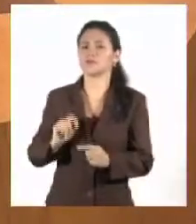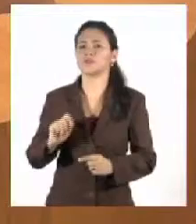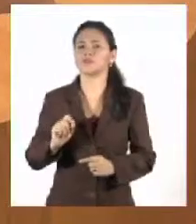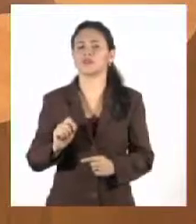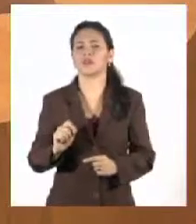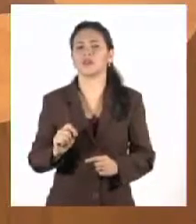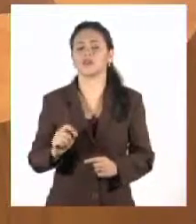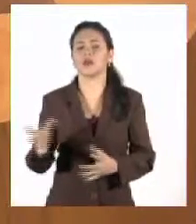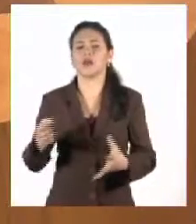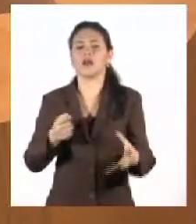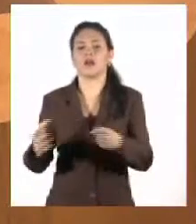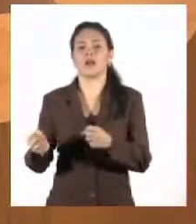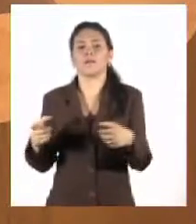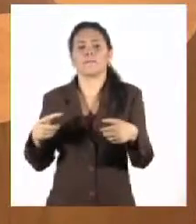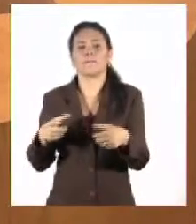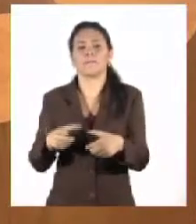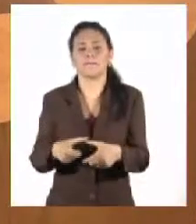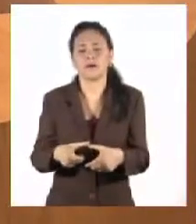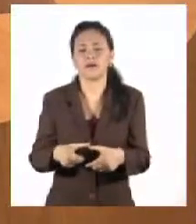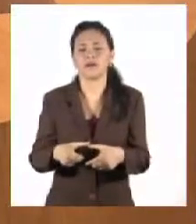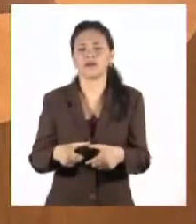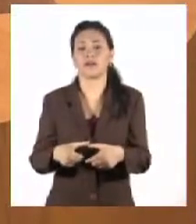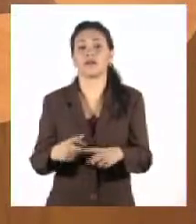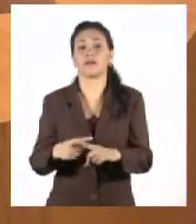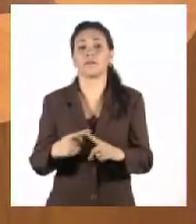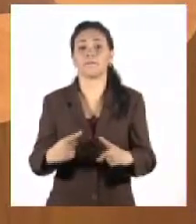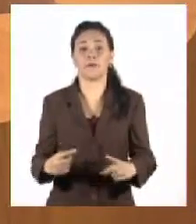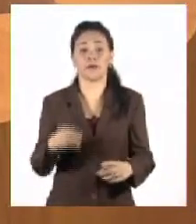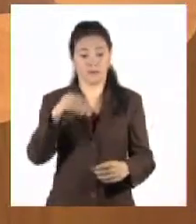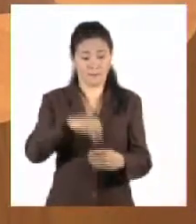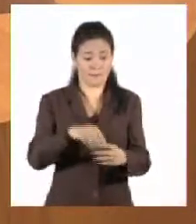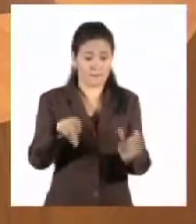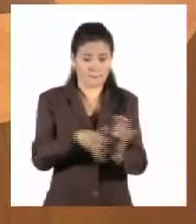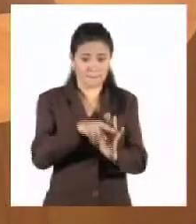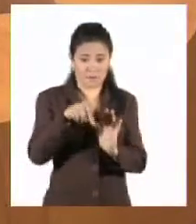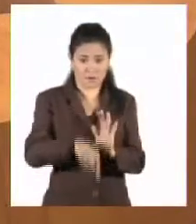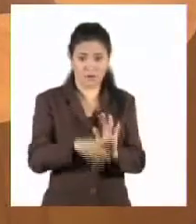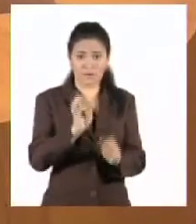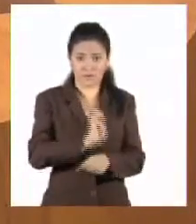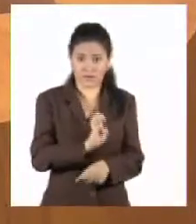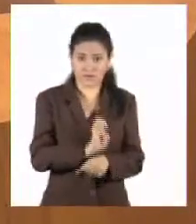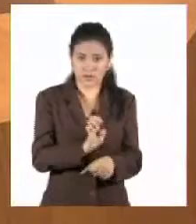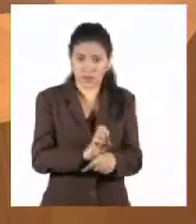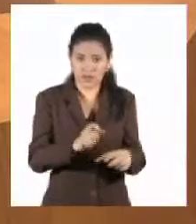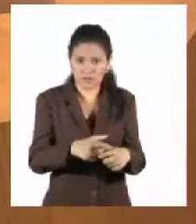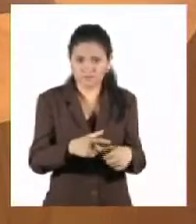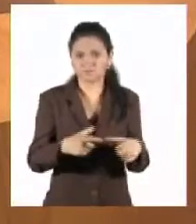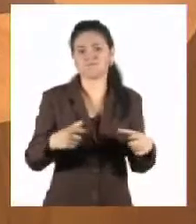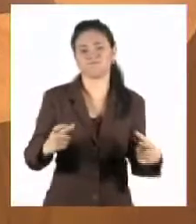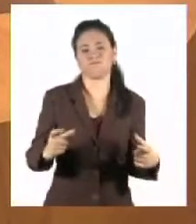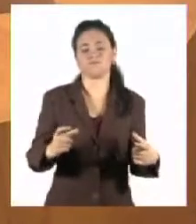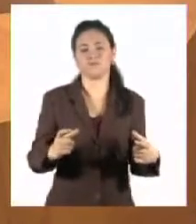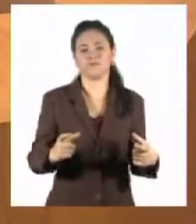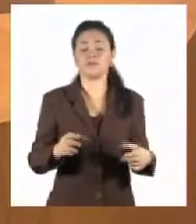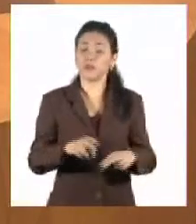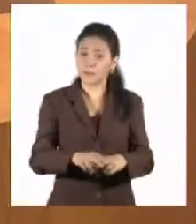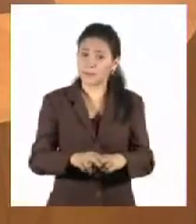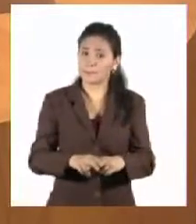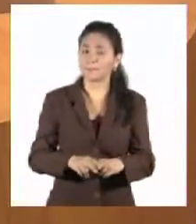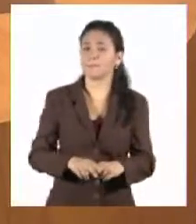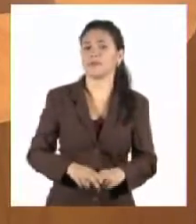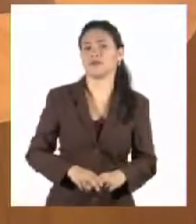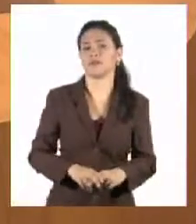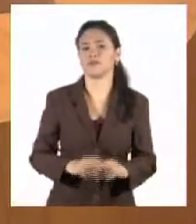diminua, mas a arrecadação dentro do Estado interna, ela aumente. E com isso houve um nível, e esse nível fez com